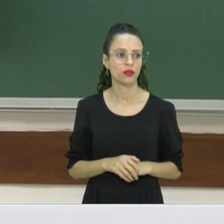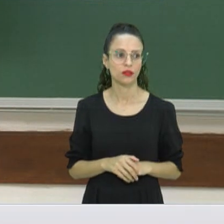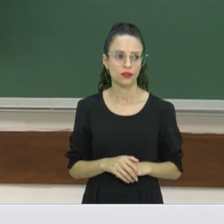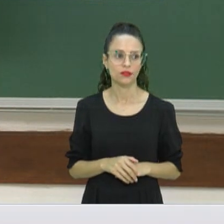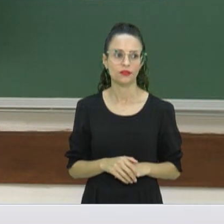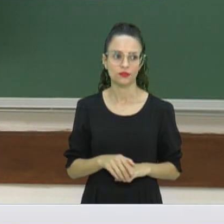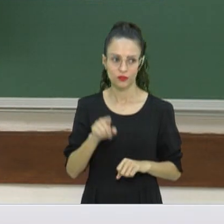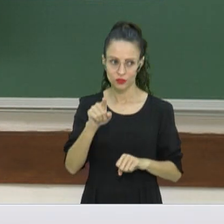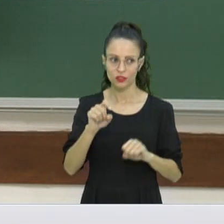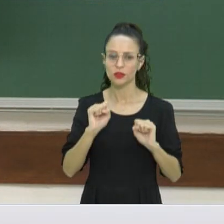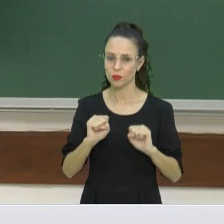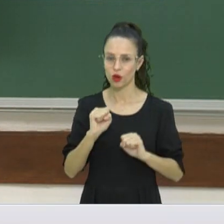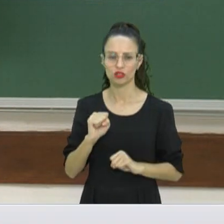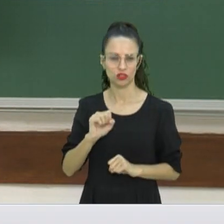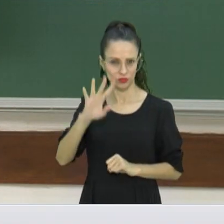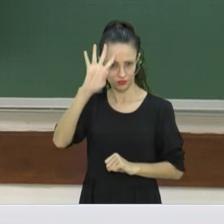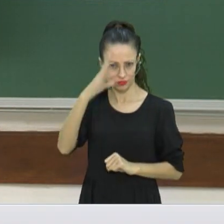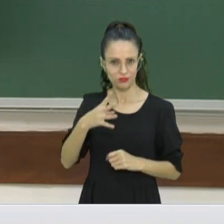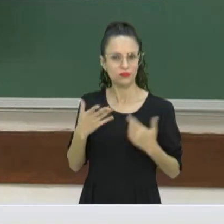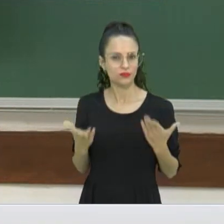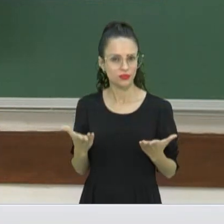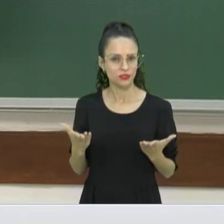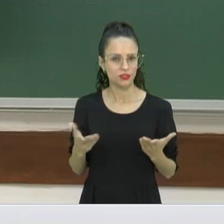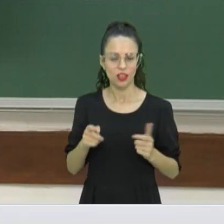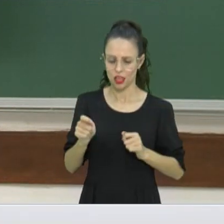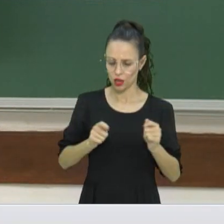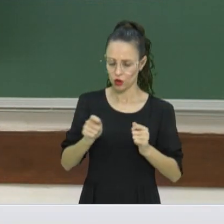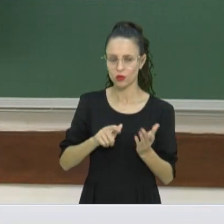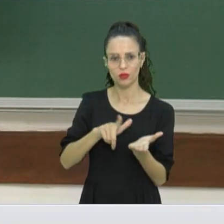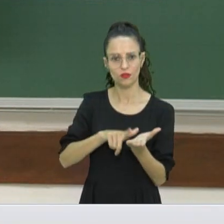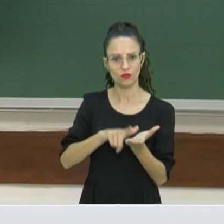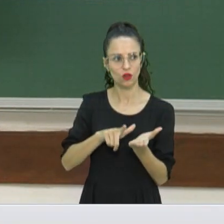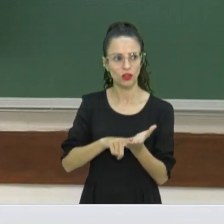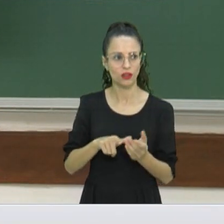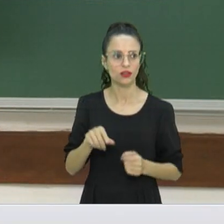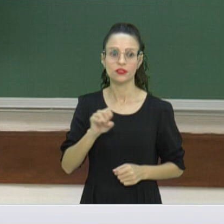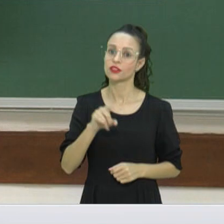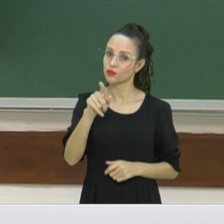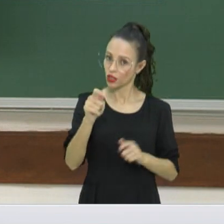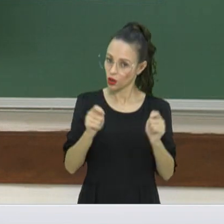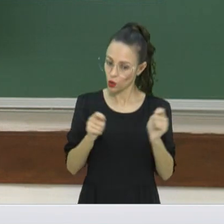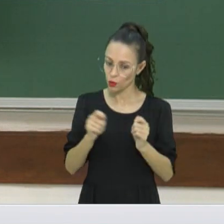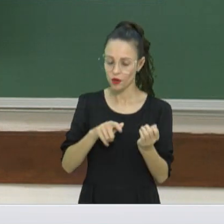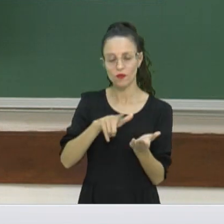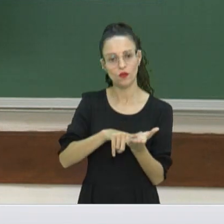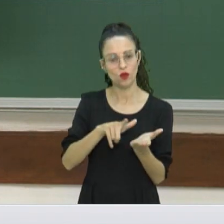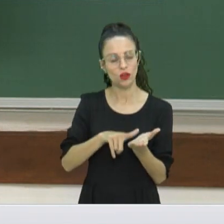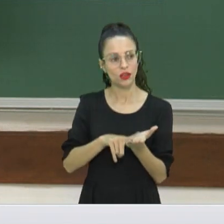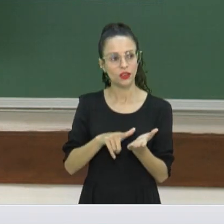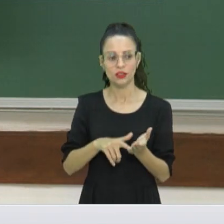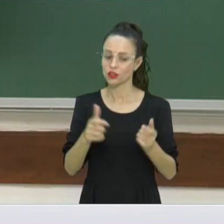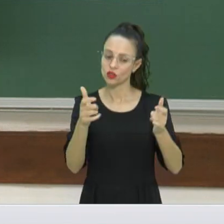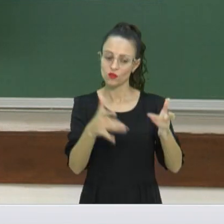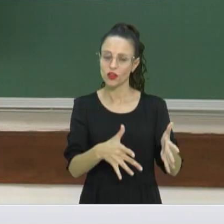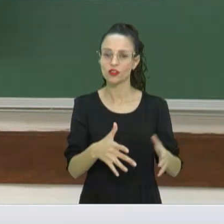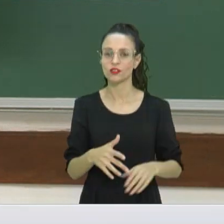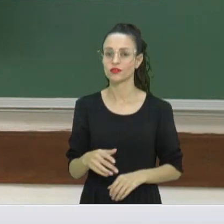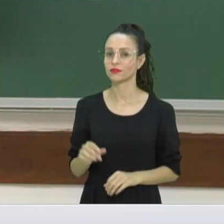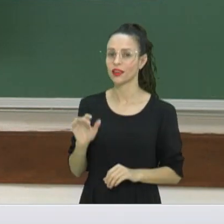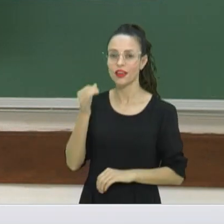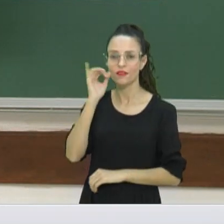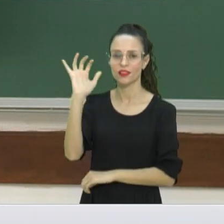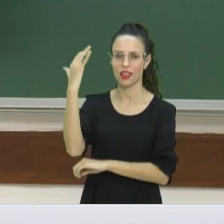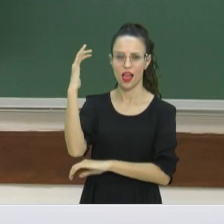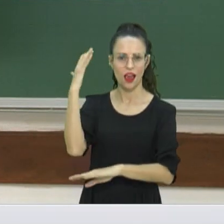que você pode tomar. Quem sabe, né? Economizar folha de papel, porque se você economiza folha de papel, não vai para o lixo e economiza árvore.